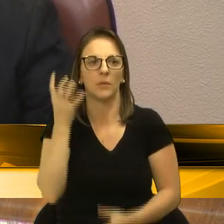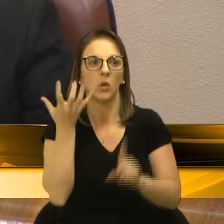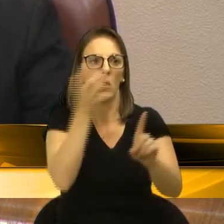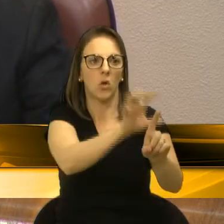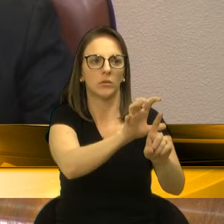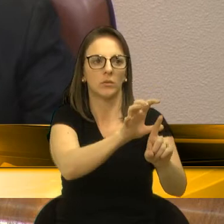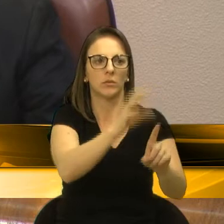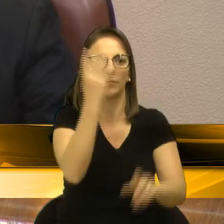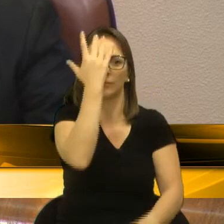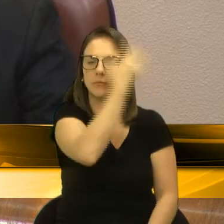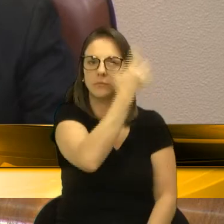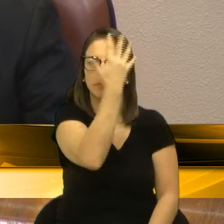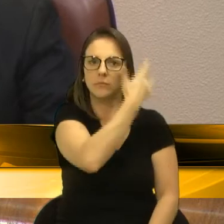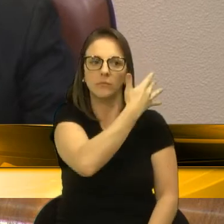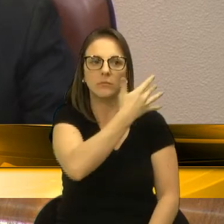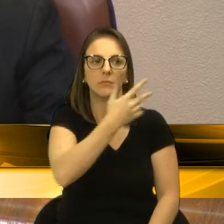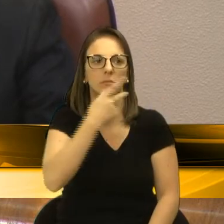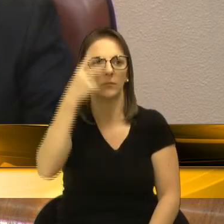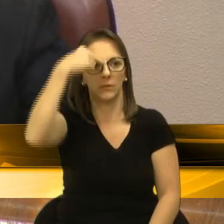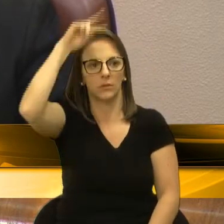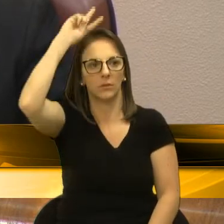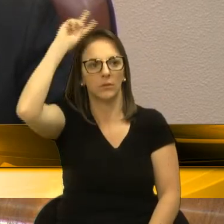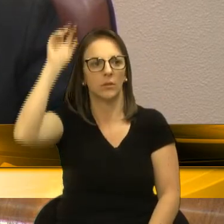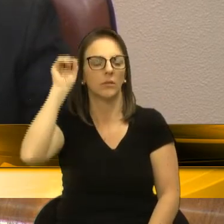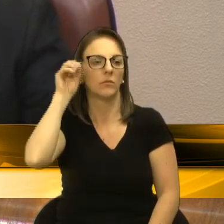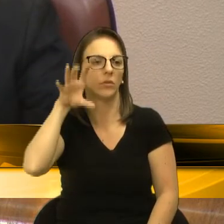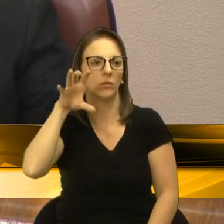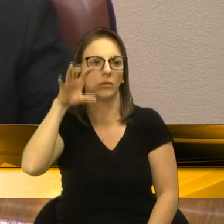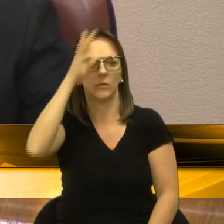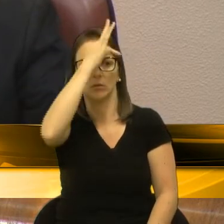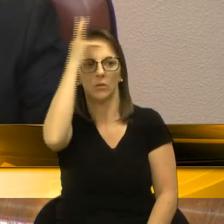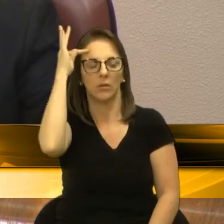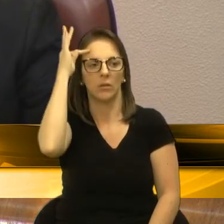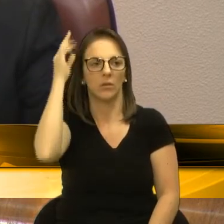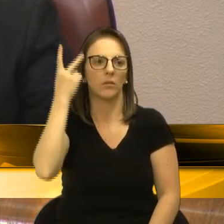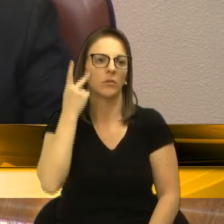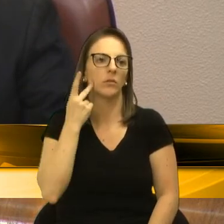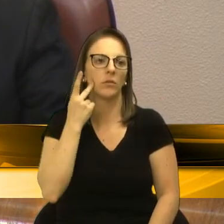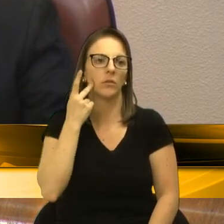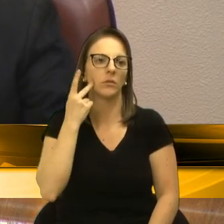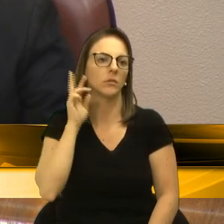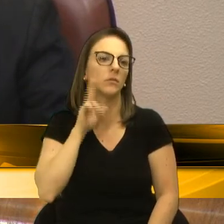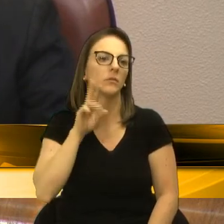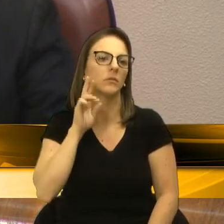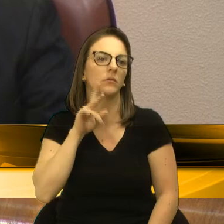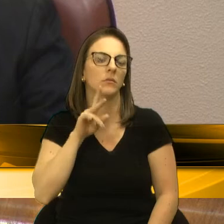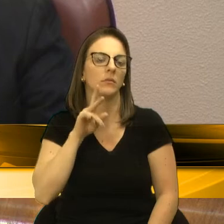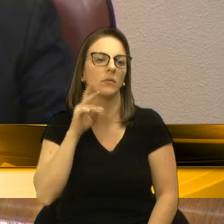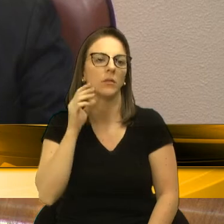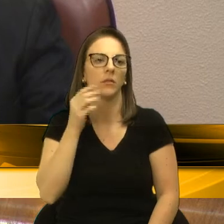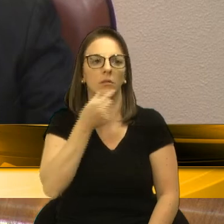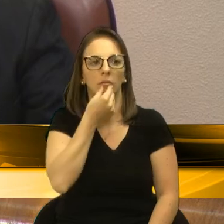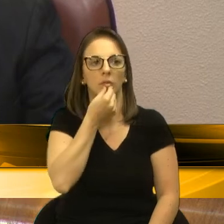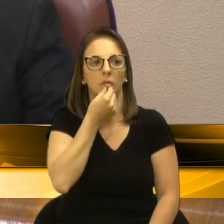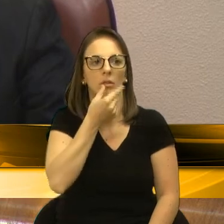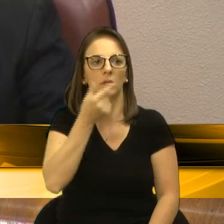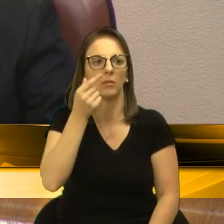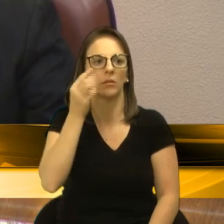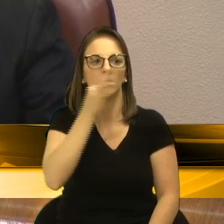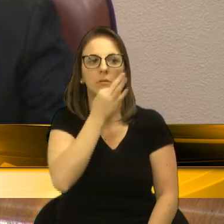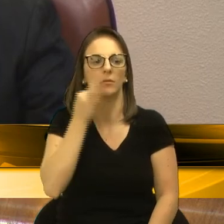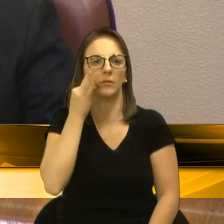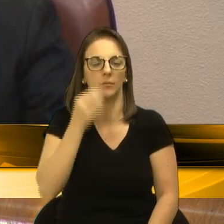de Domênico, Edson da Rosa, Elisandro Fiuza, Gustavo Toigo, Renato Nunes, Renato Oliveira, Rodrigo Beltrão e